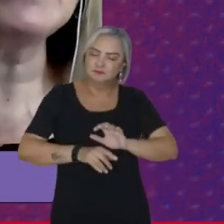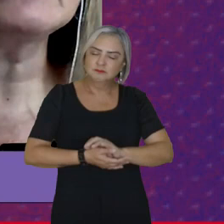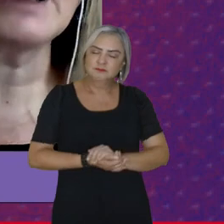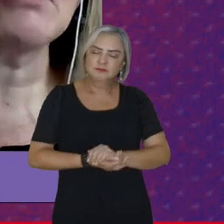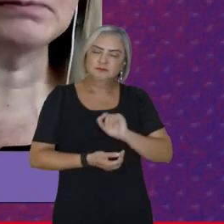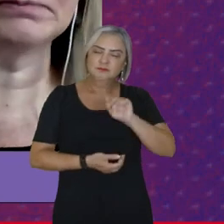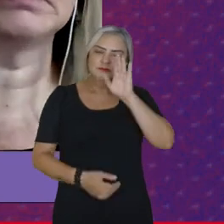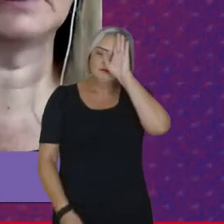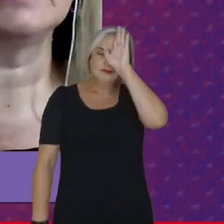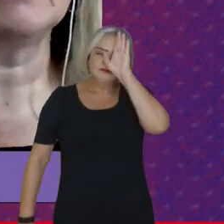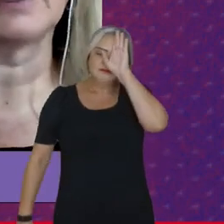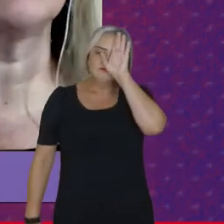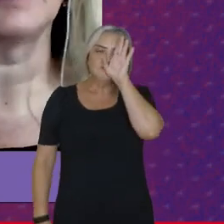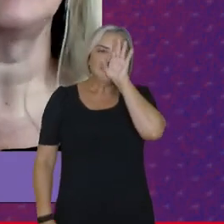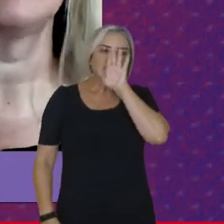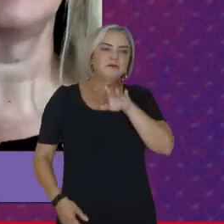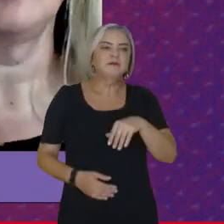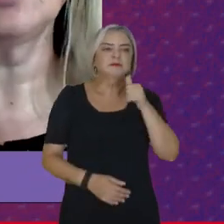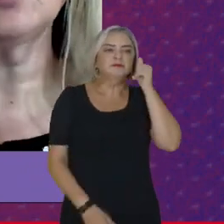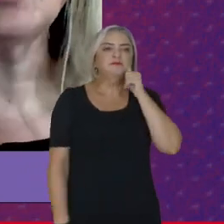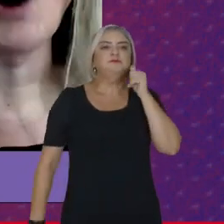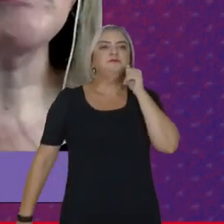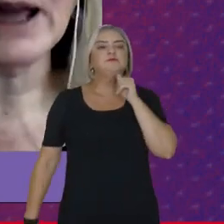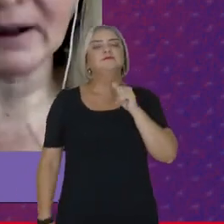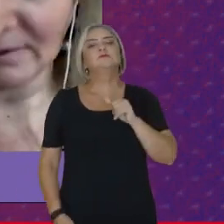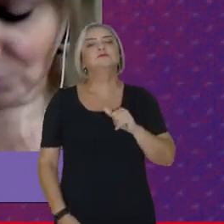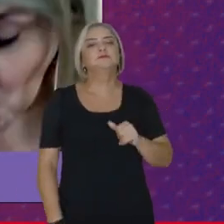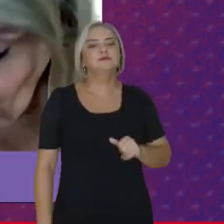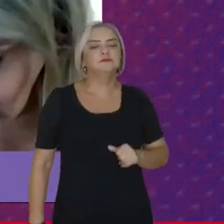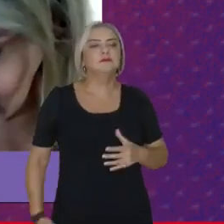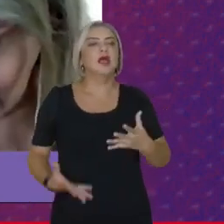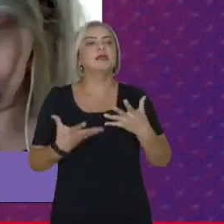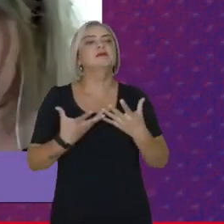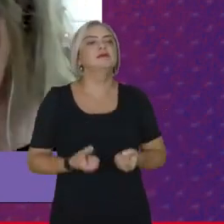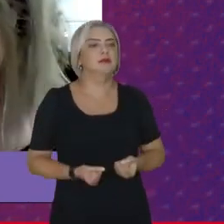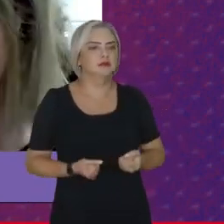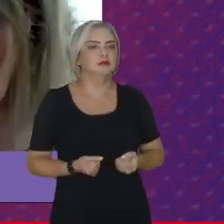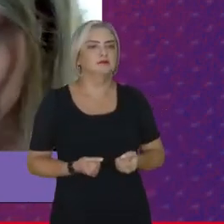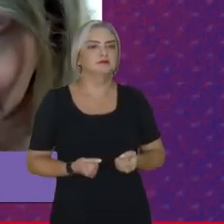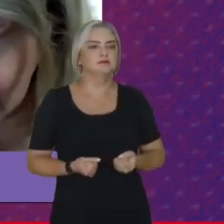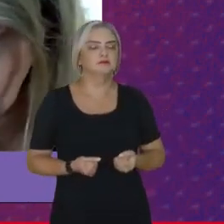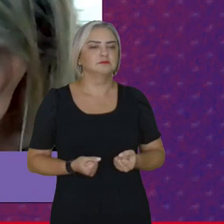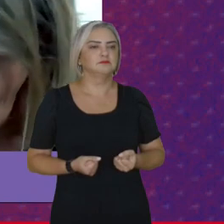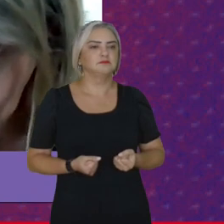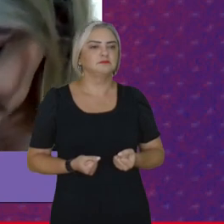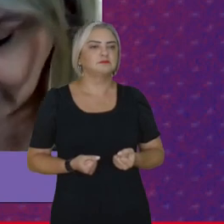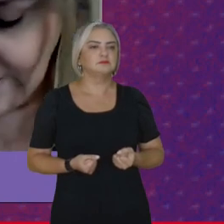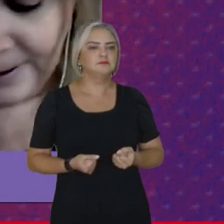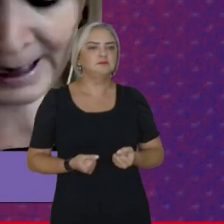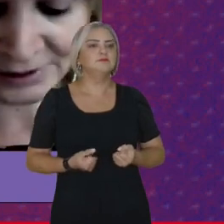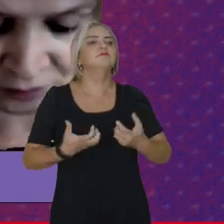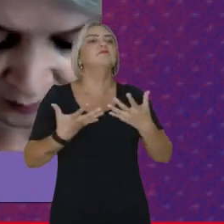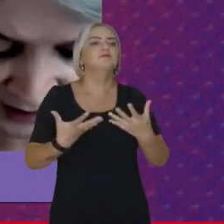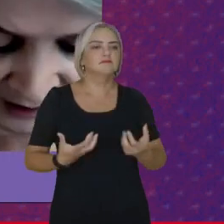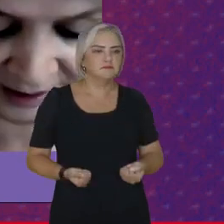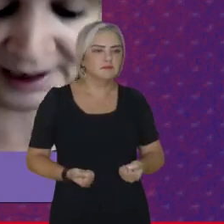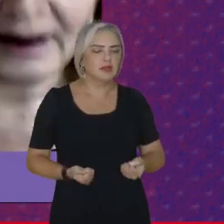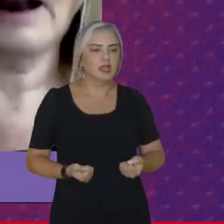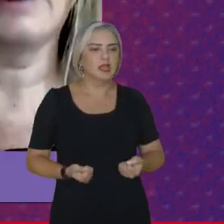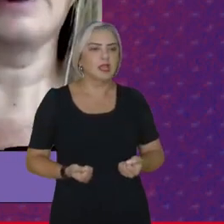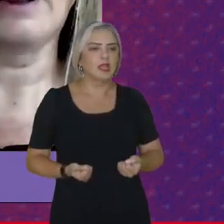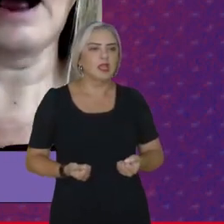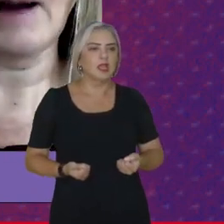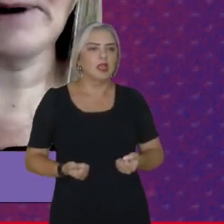é fundamental que as mulheres topem essa parada, topem